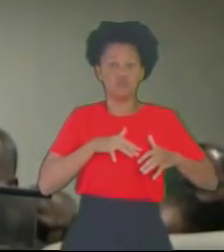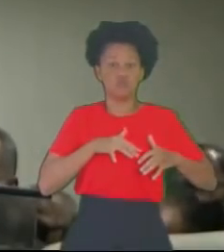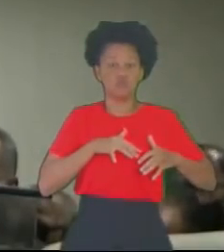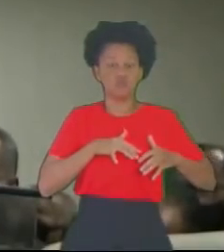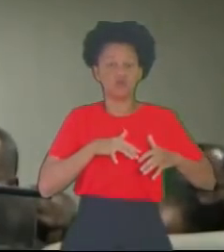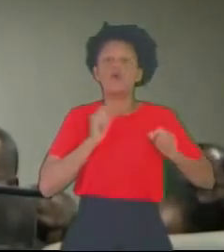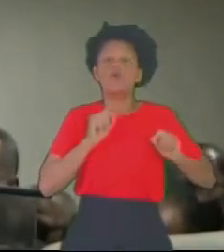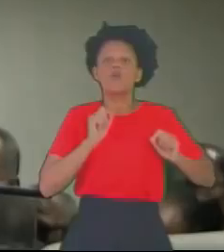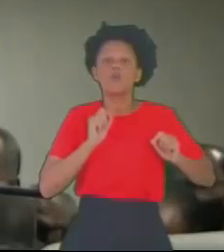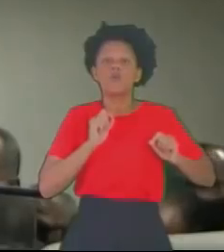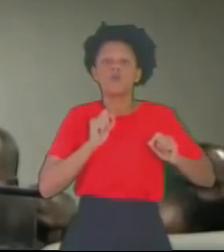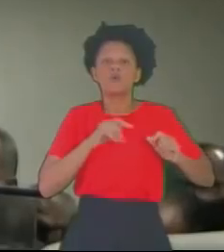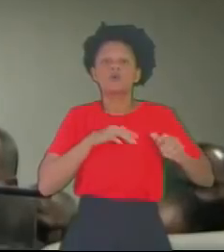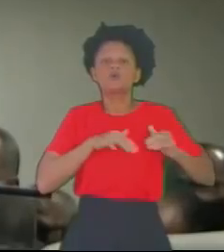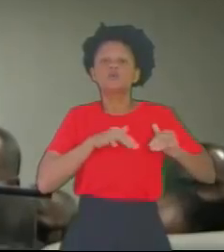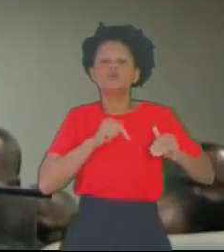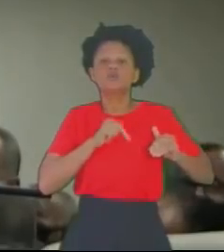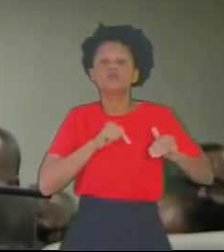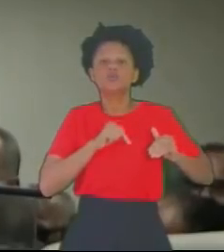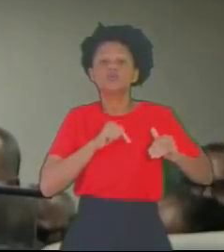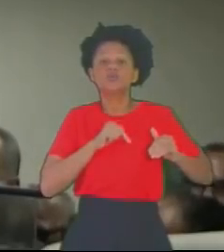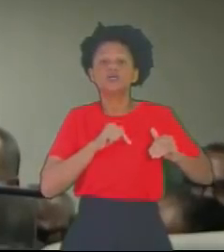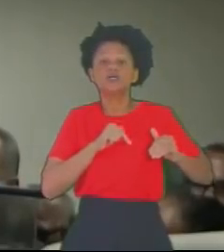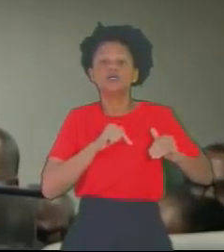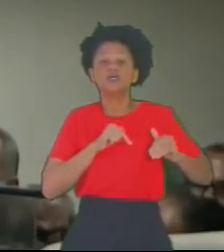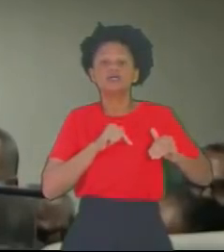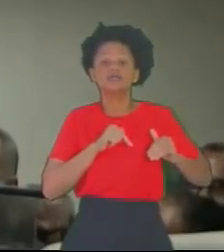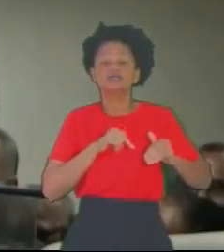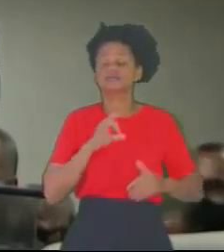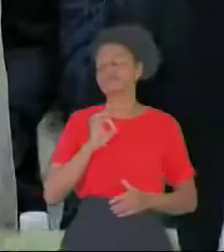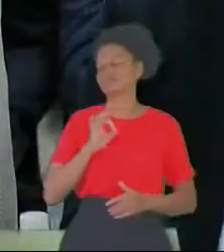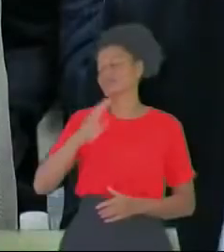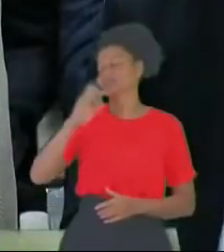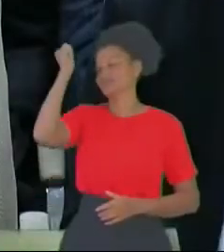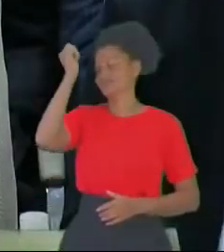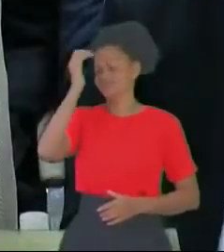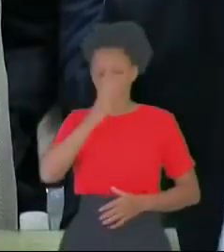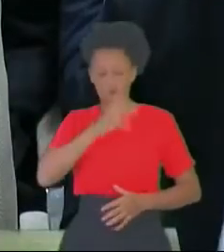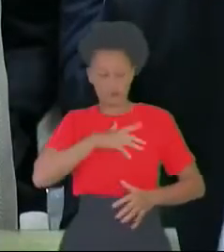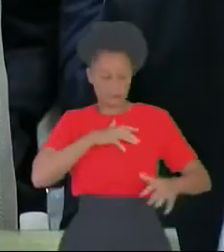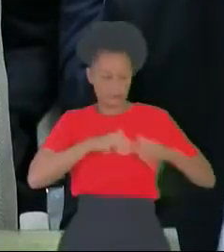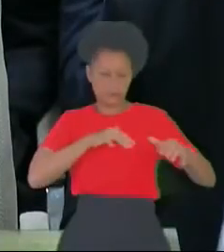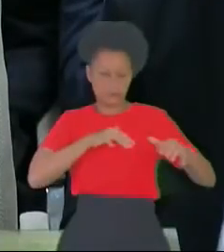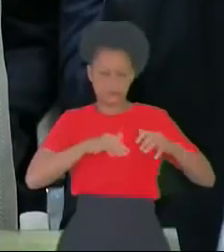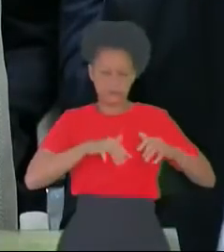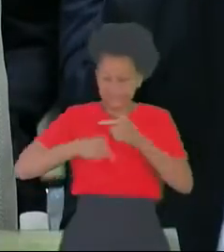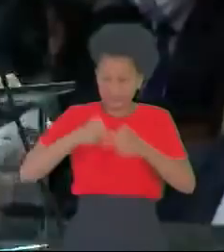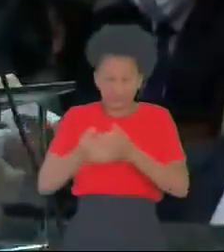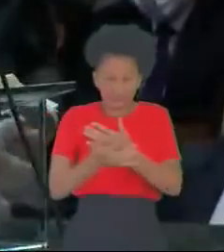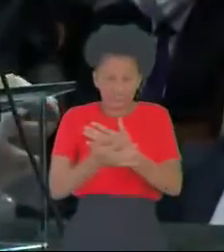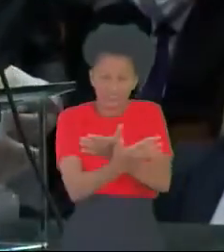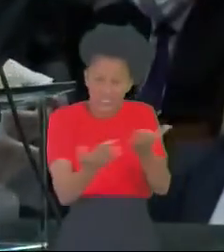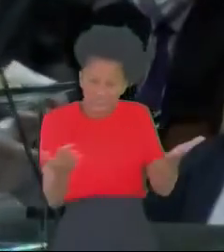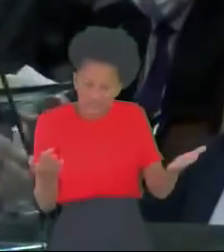De que, irmãos? Ah, irmão, só a graça dele vai fazer essa geração estremecer de novo.